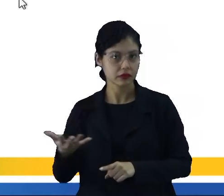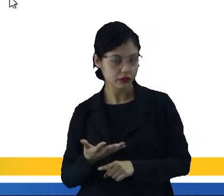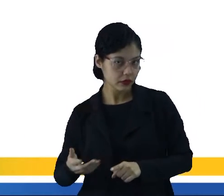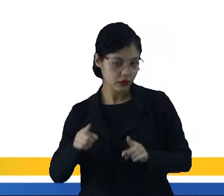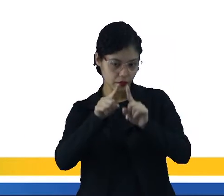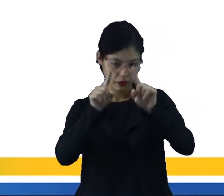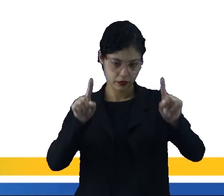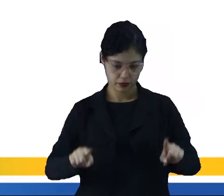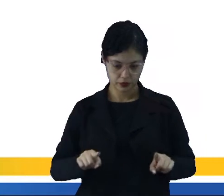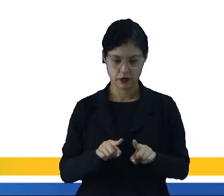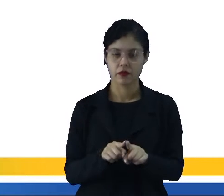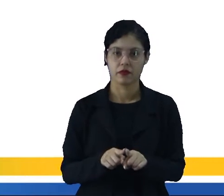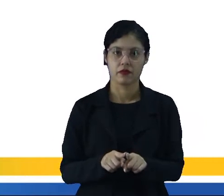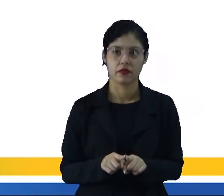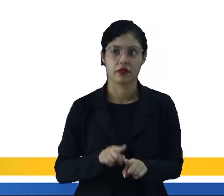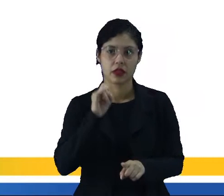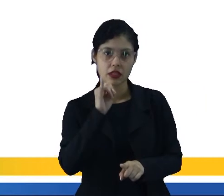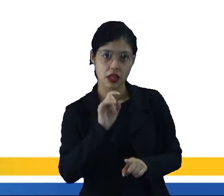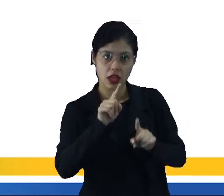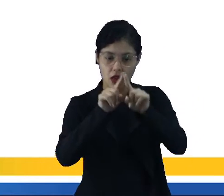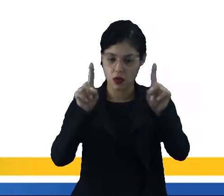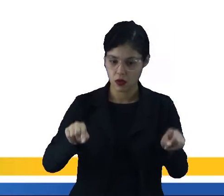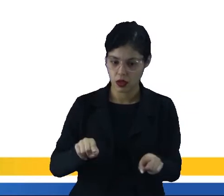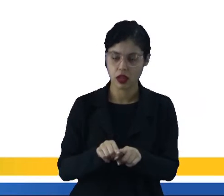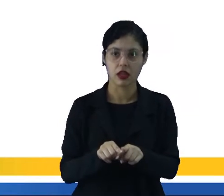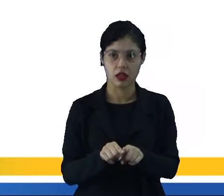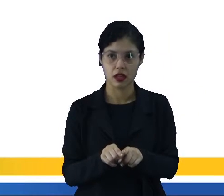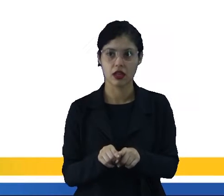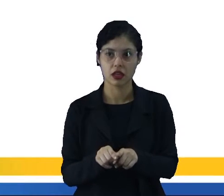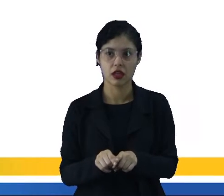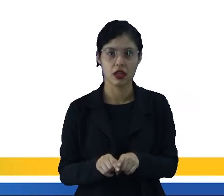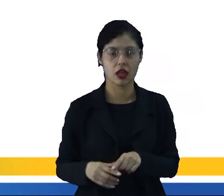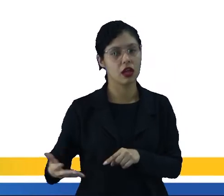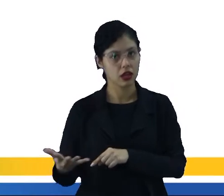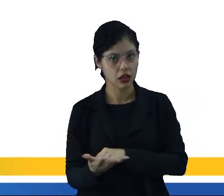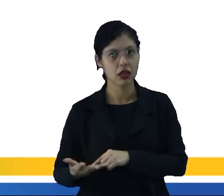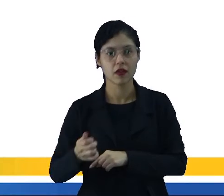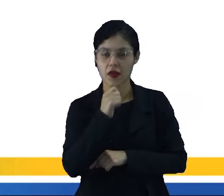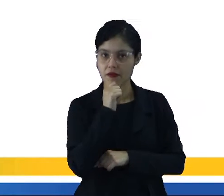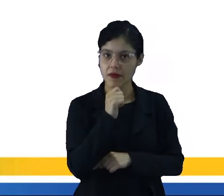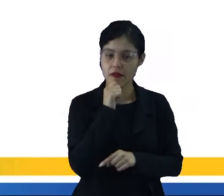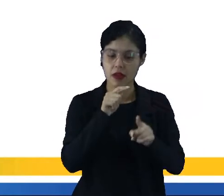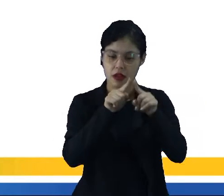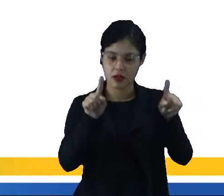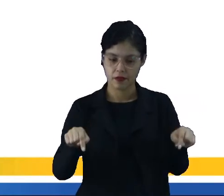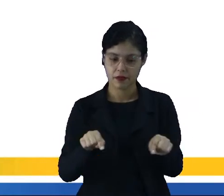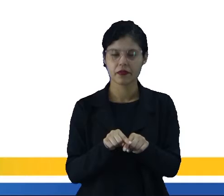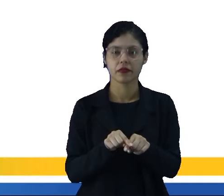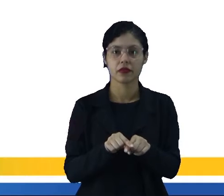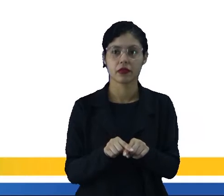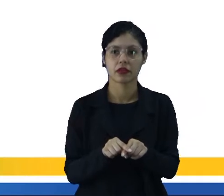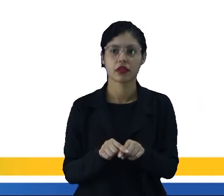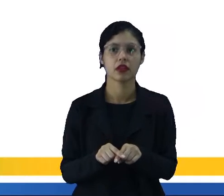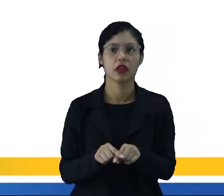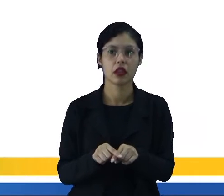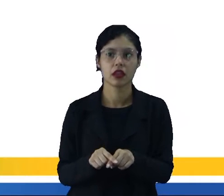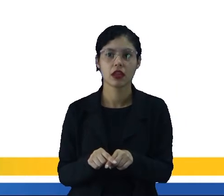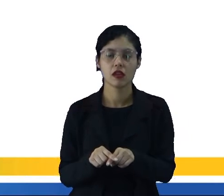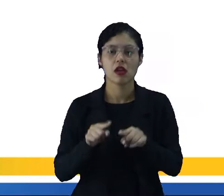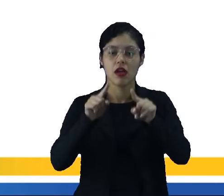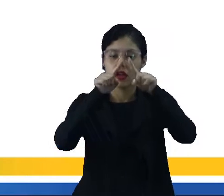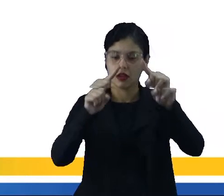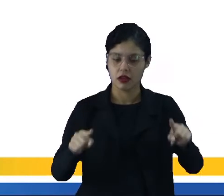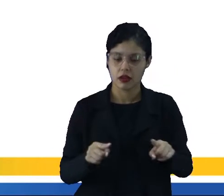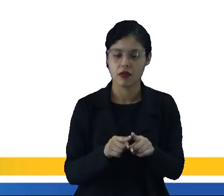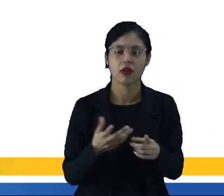é um quadrado se a base é um quadrado a área da base é a área do quadrado se fosse um triângulo a área da base